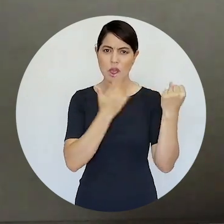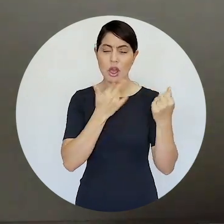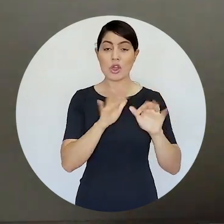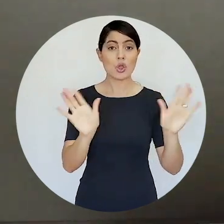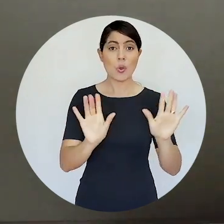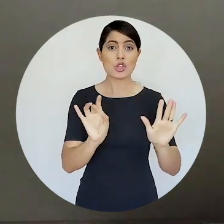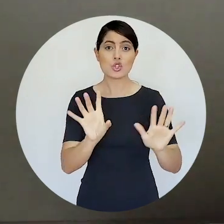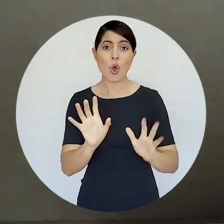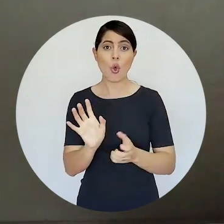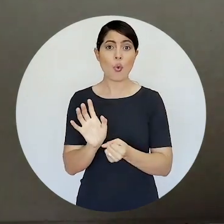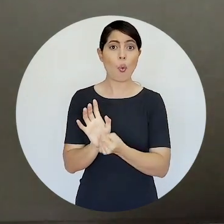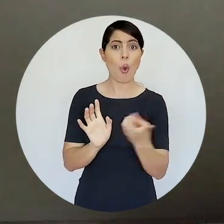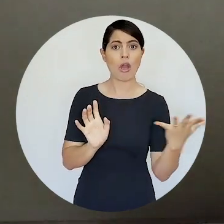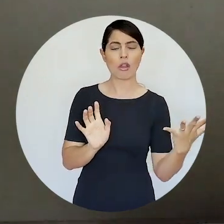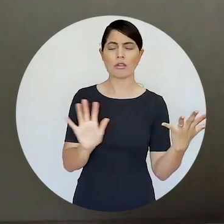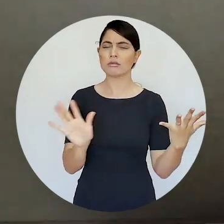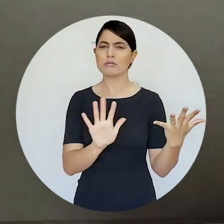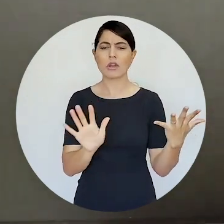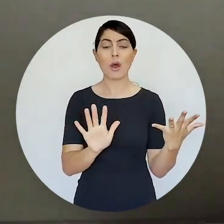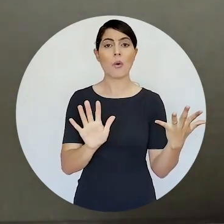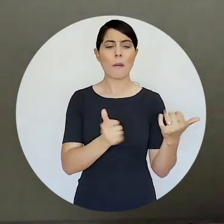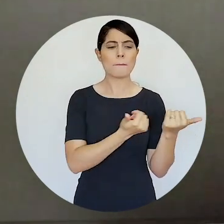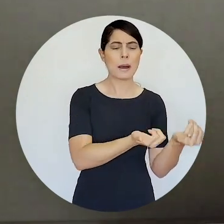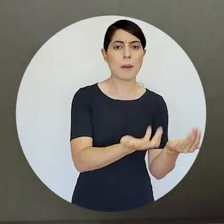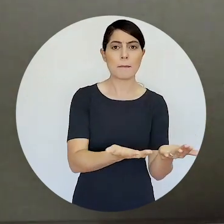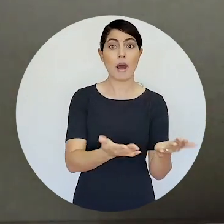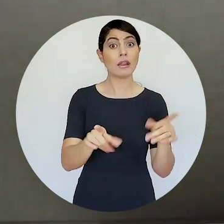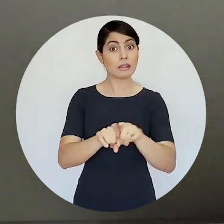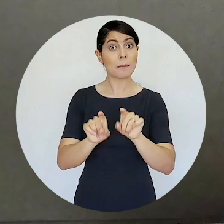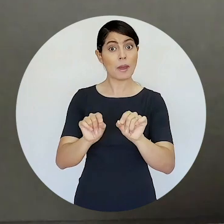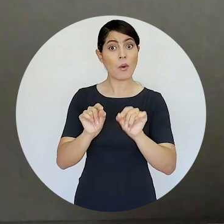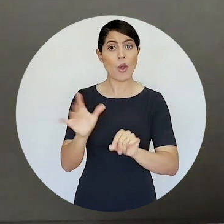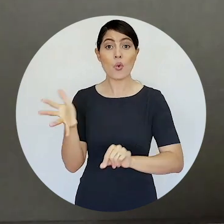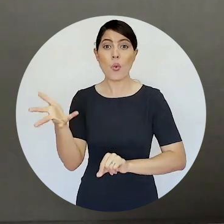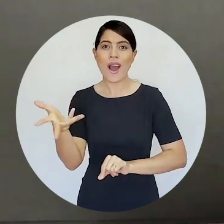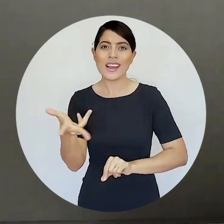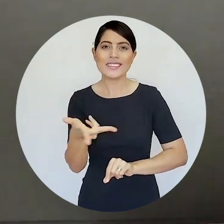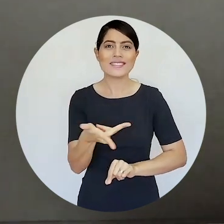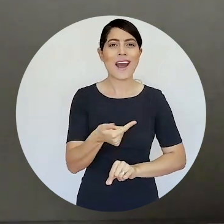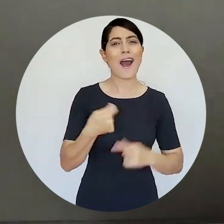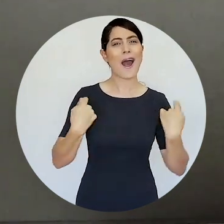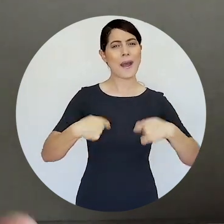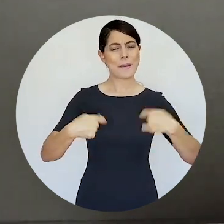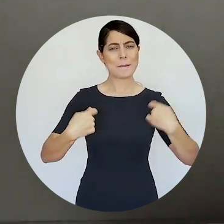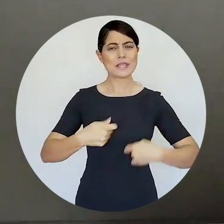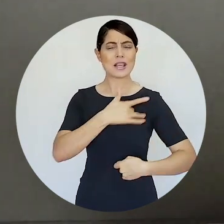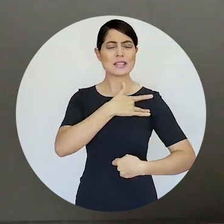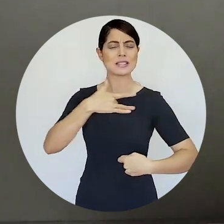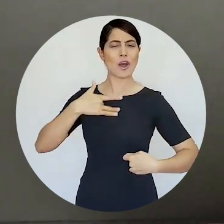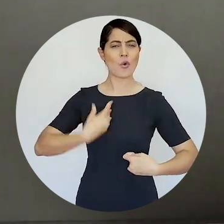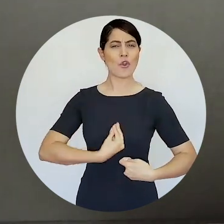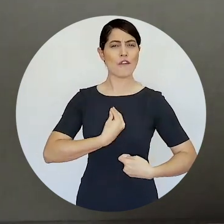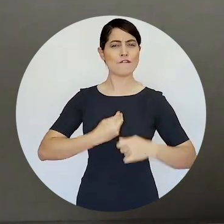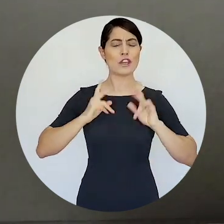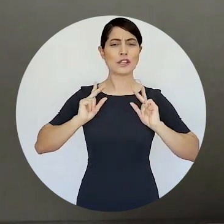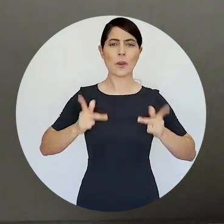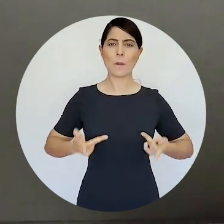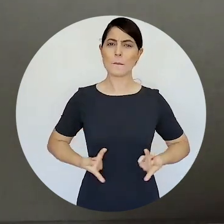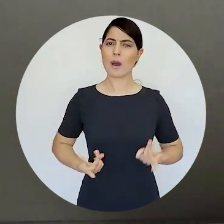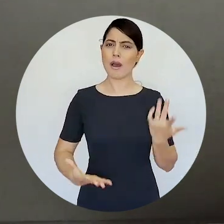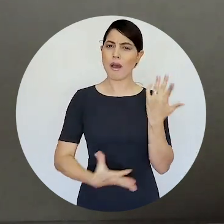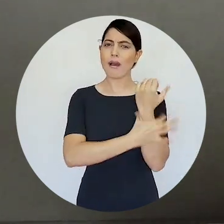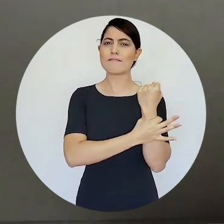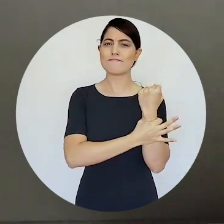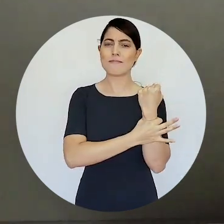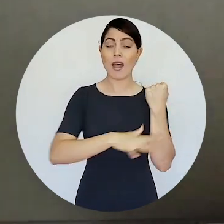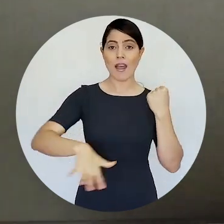tão somente no viés quantitativo, mas também que sejam alimentos de qualidade, que promovam a saúde humana e que sejam